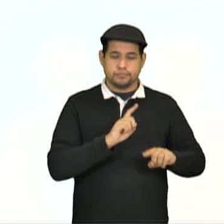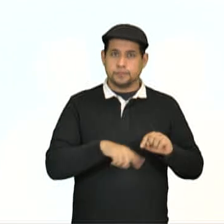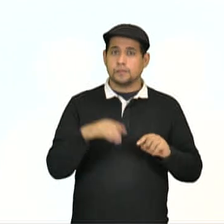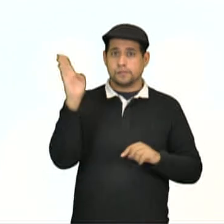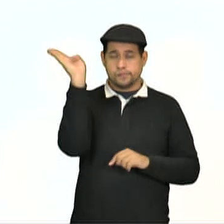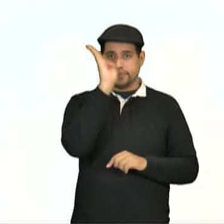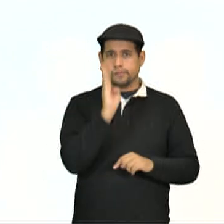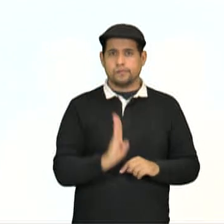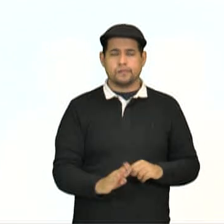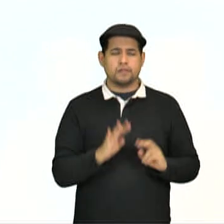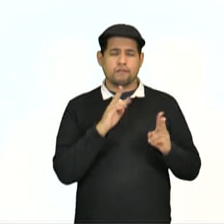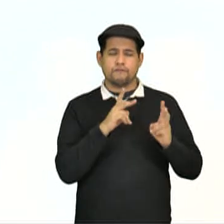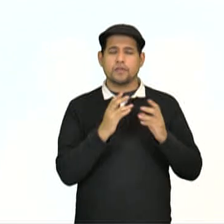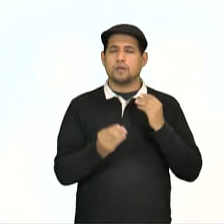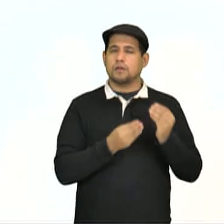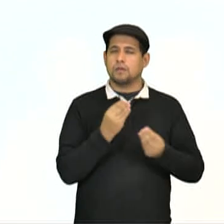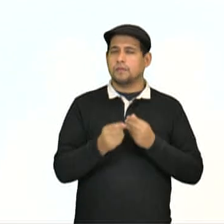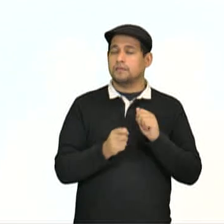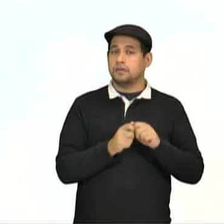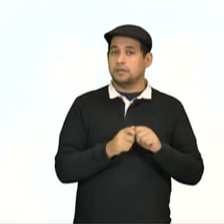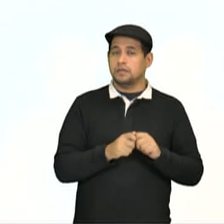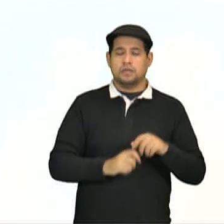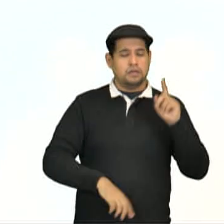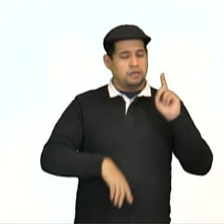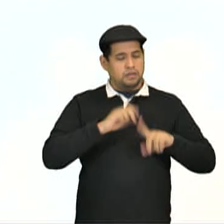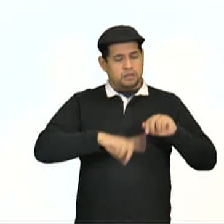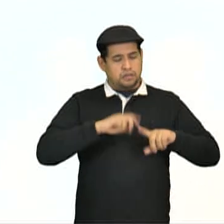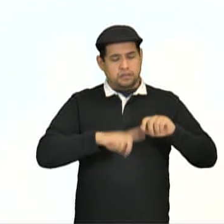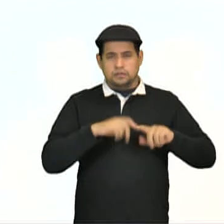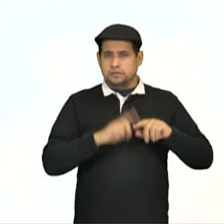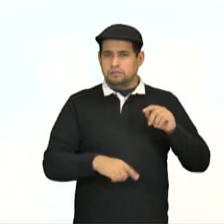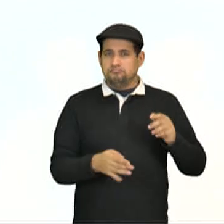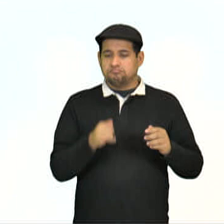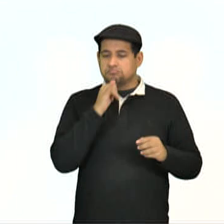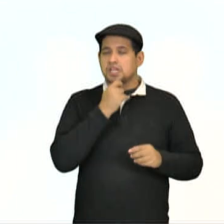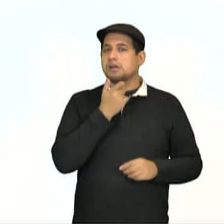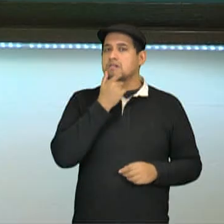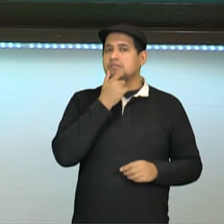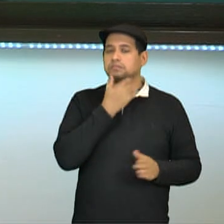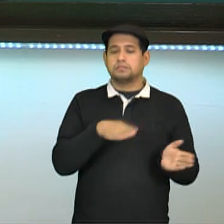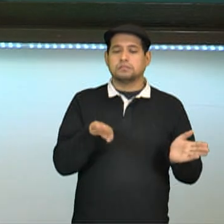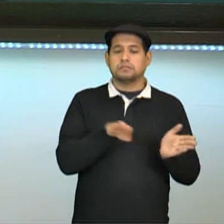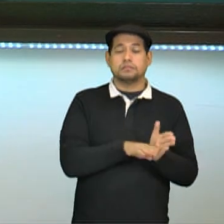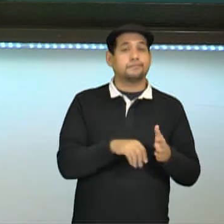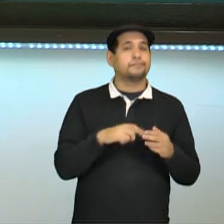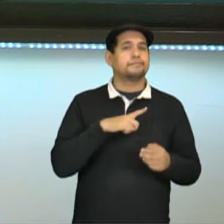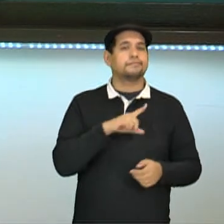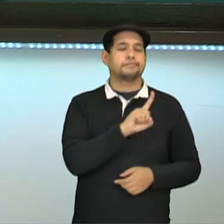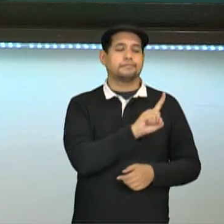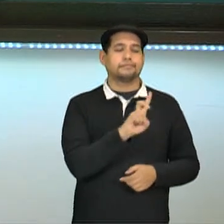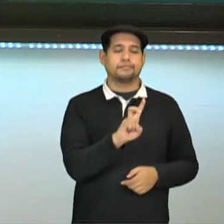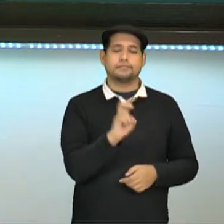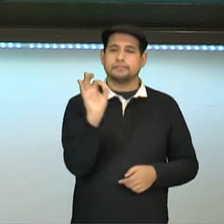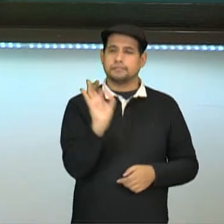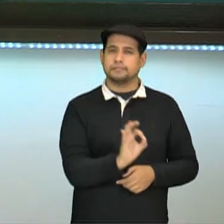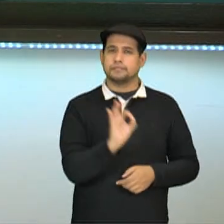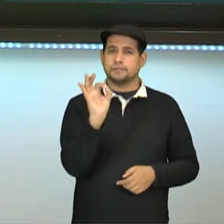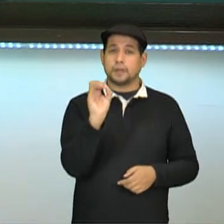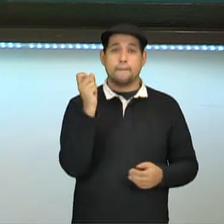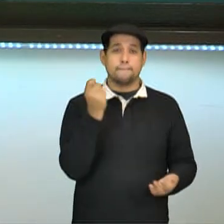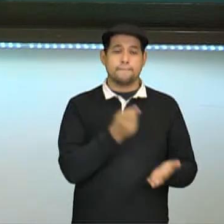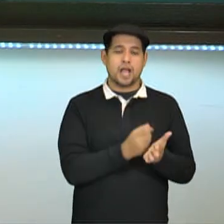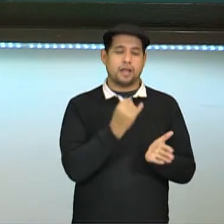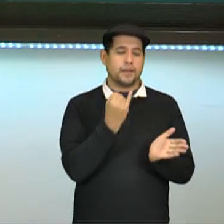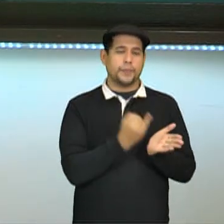E olha só como vai ficar estabelecido. Os produtos que viessem da Inglaterra teriam 15% de